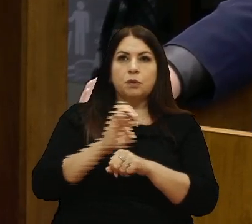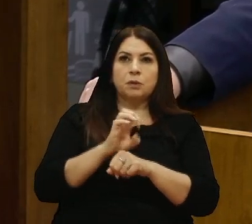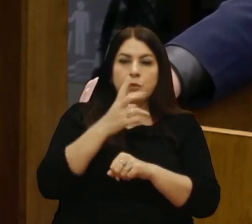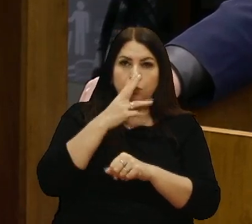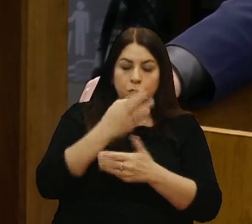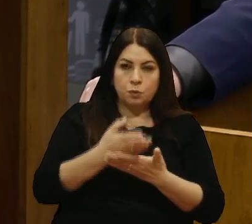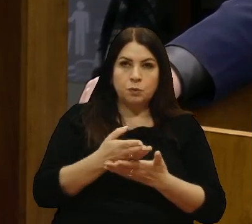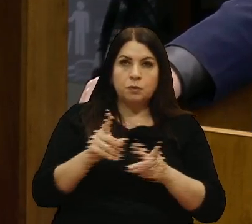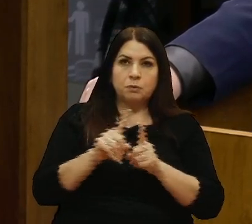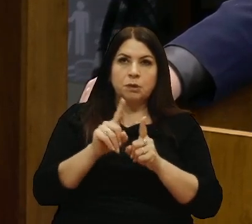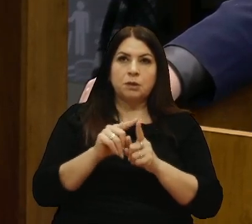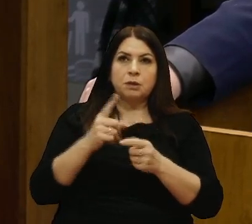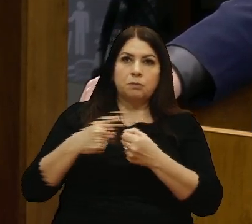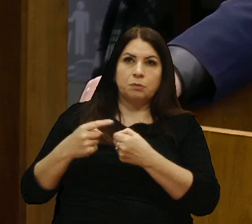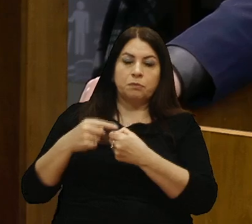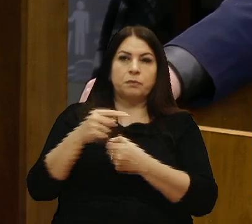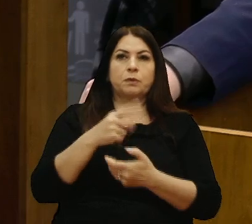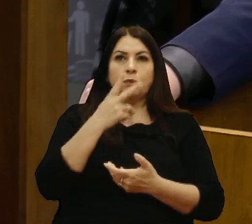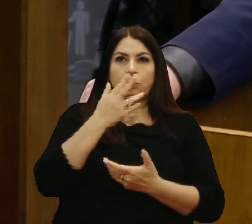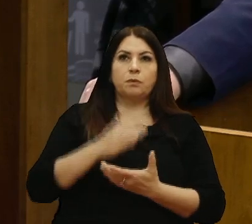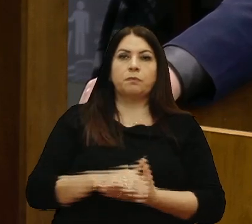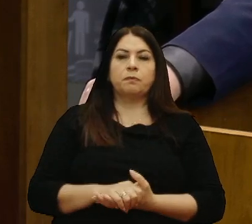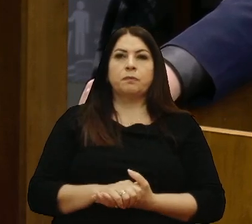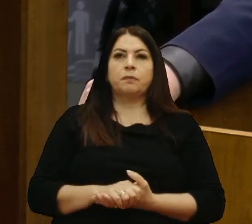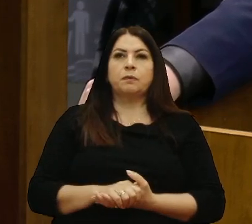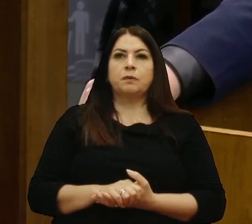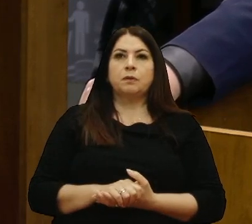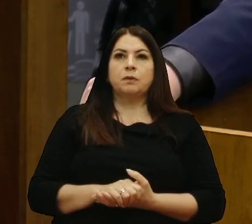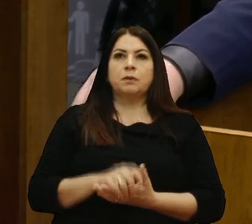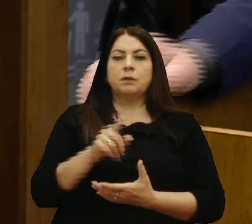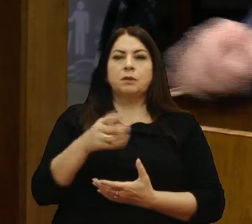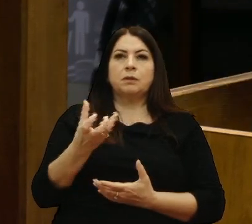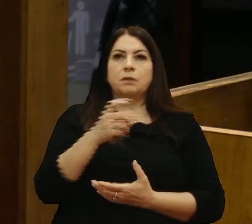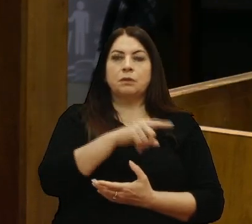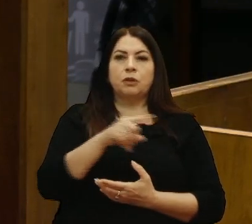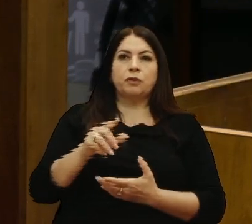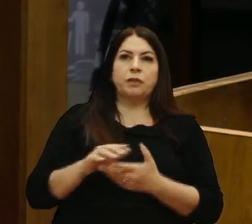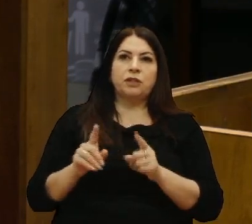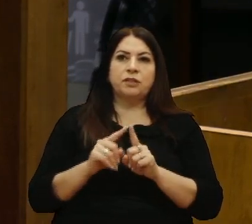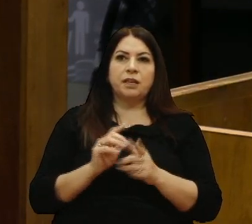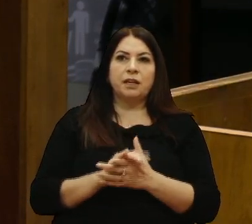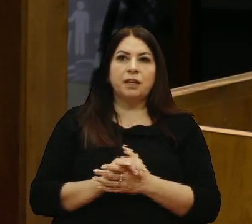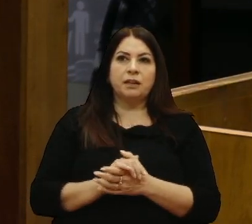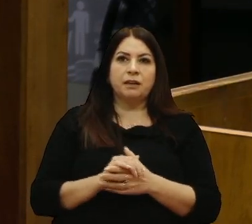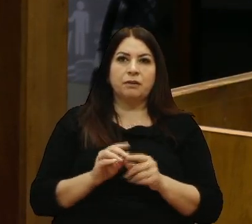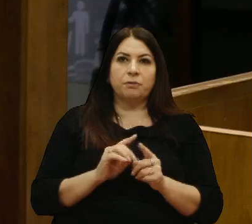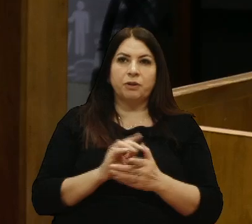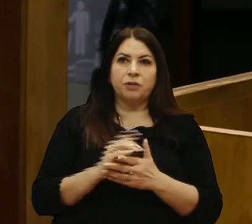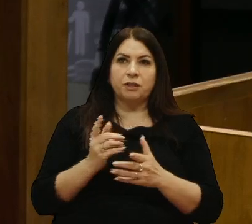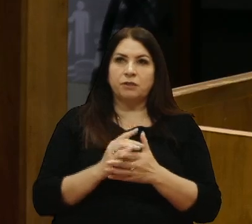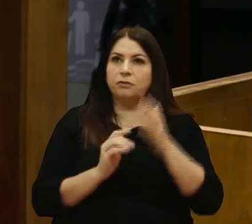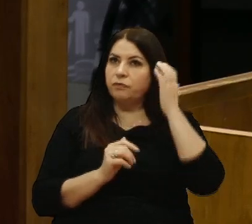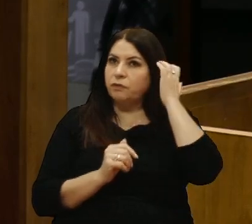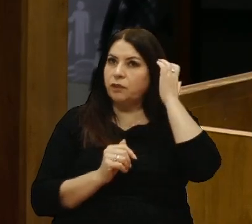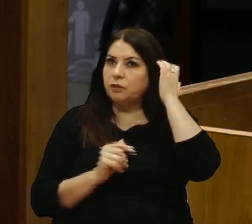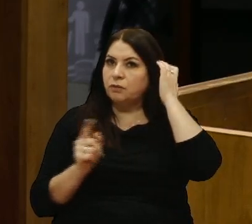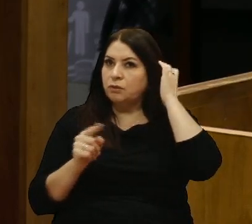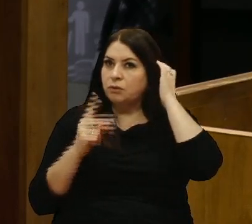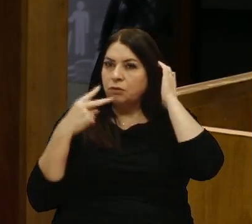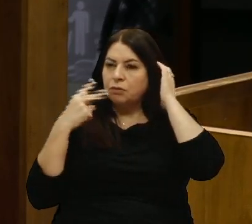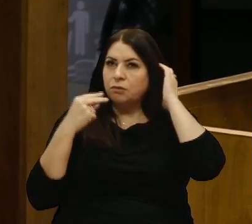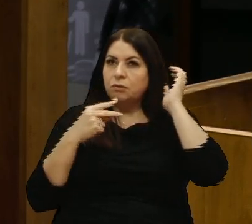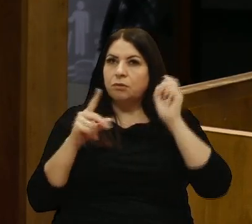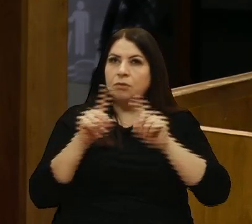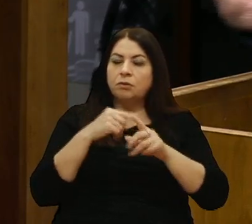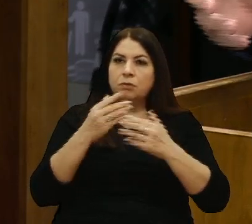forma e acontece no município da mesma forma. Aqueles que querem permanecer independentes, como temos caso aqui de vereadores que são independentes dentro